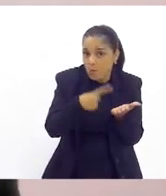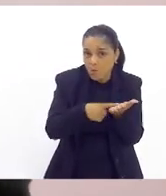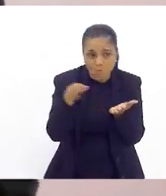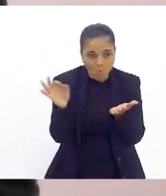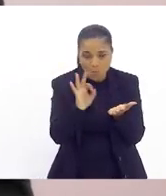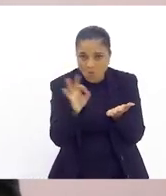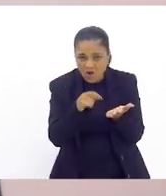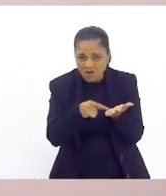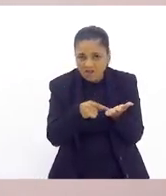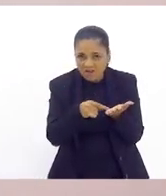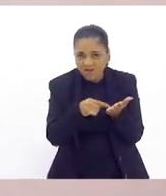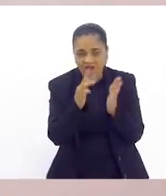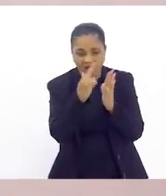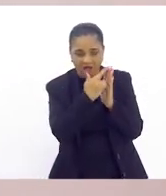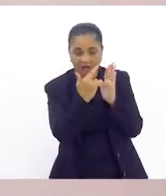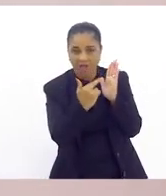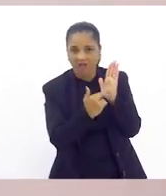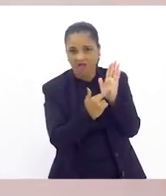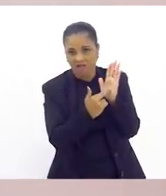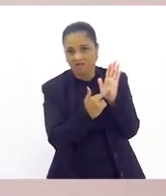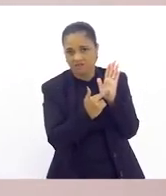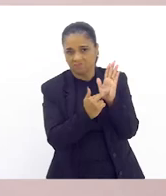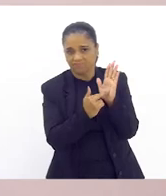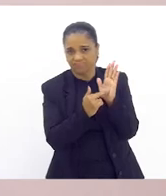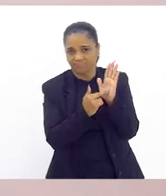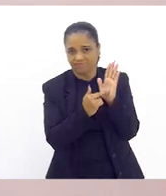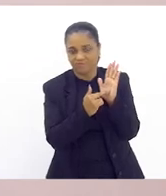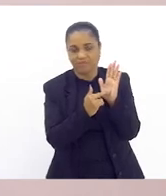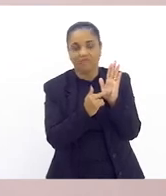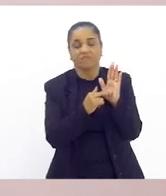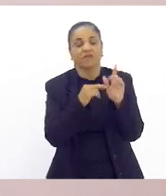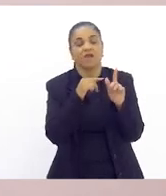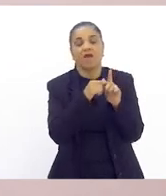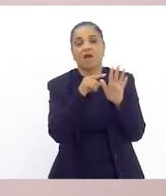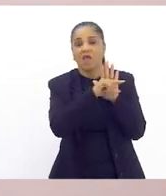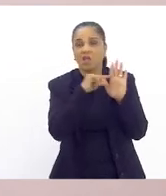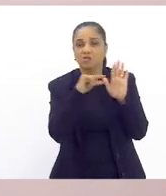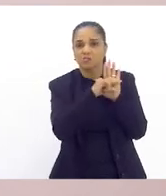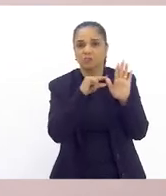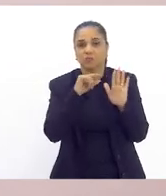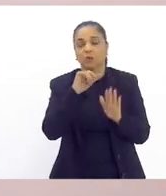que preconiza aí hoje o que chama a resolução 1000 né